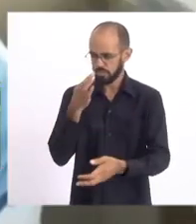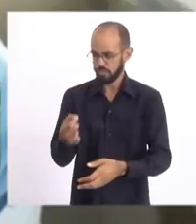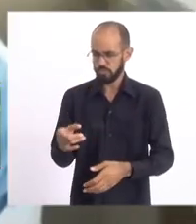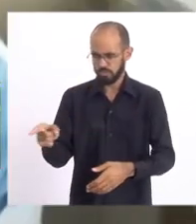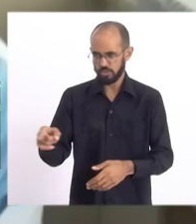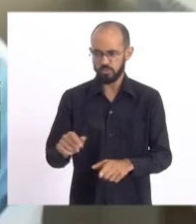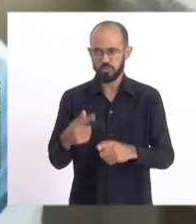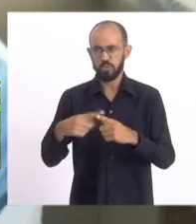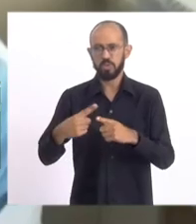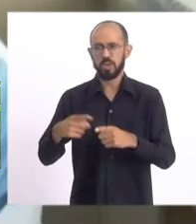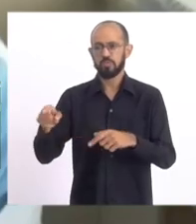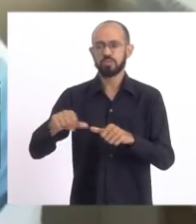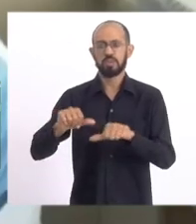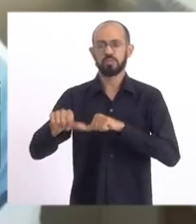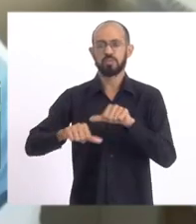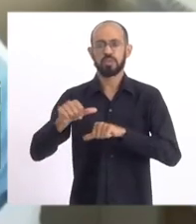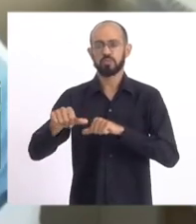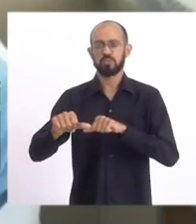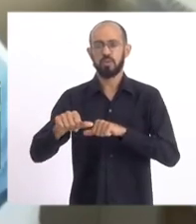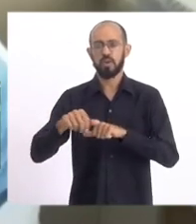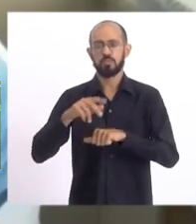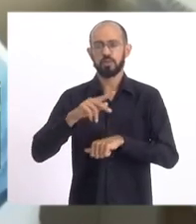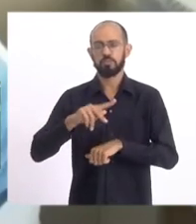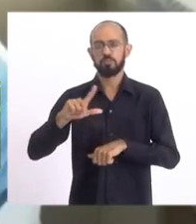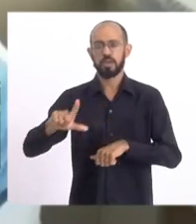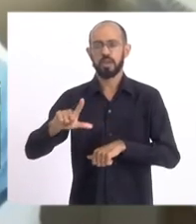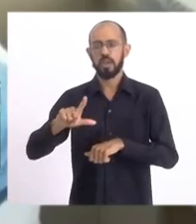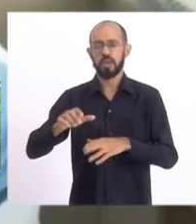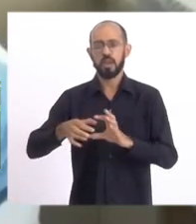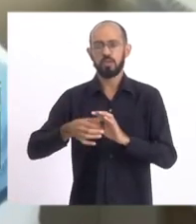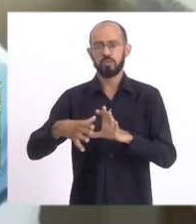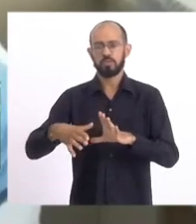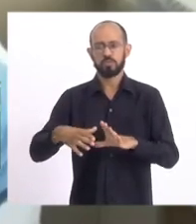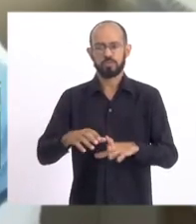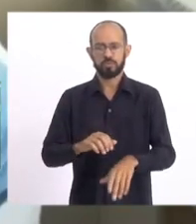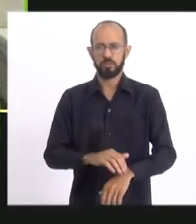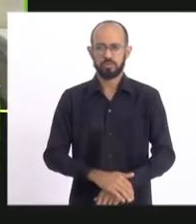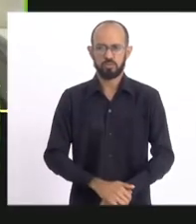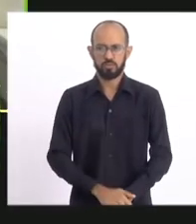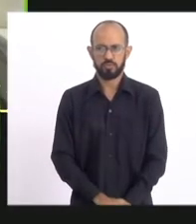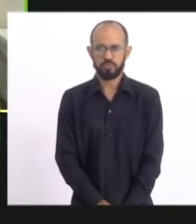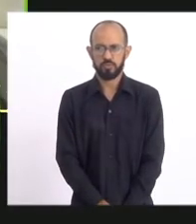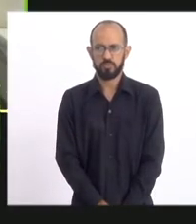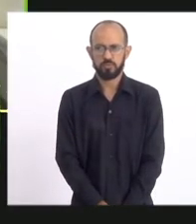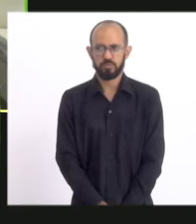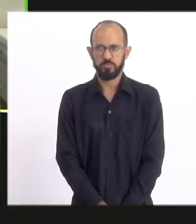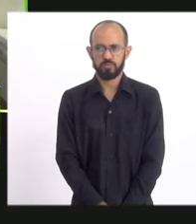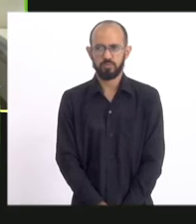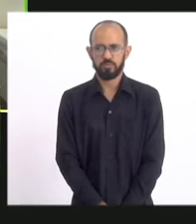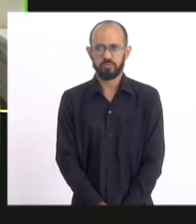Por que você não transforma o projeto em autorizativo em vez da inconstitucional?